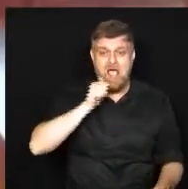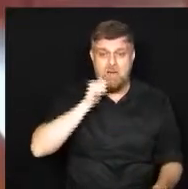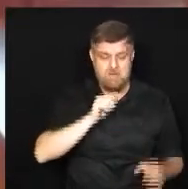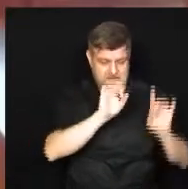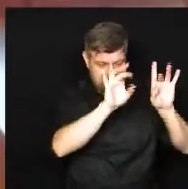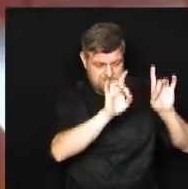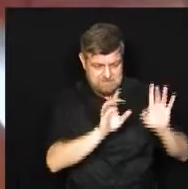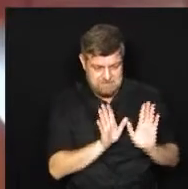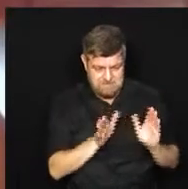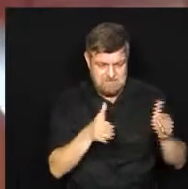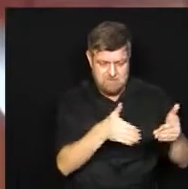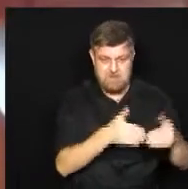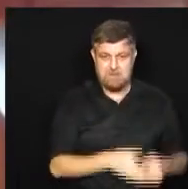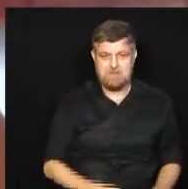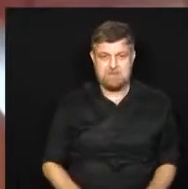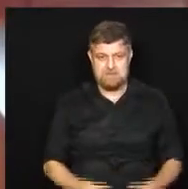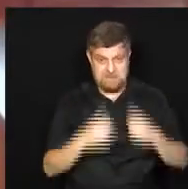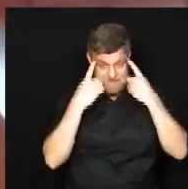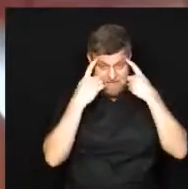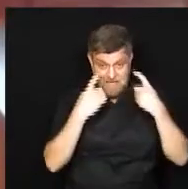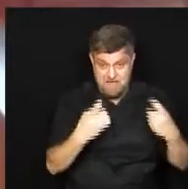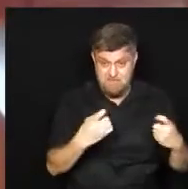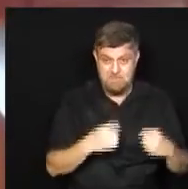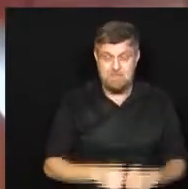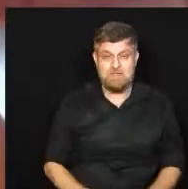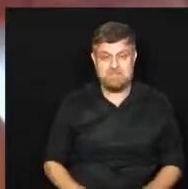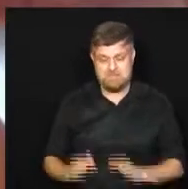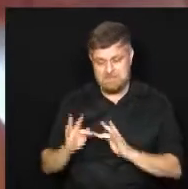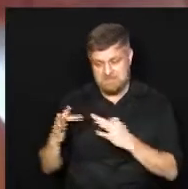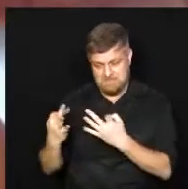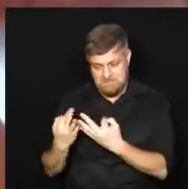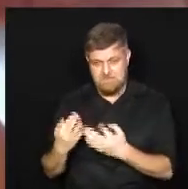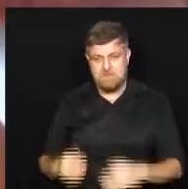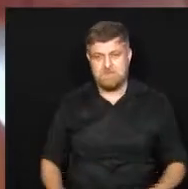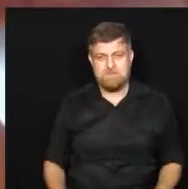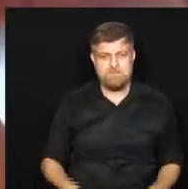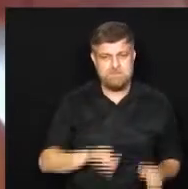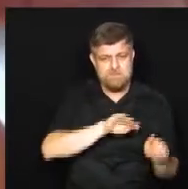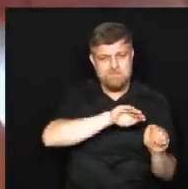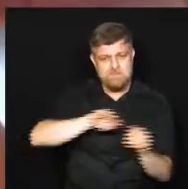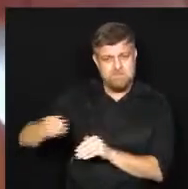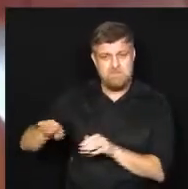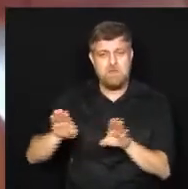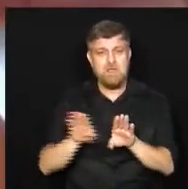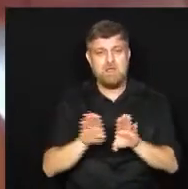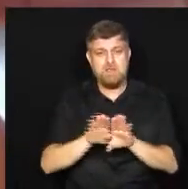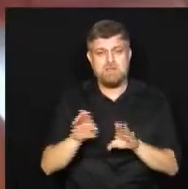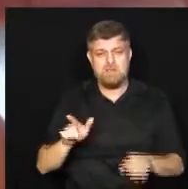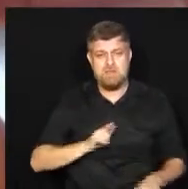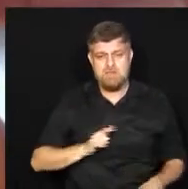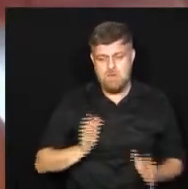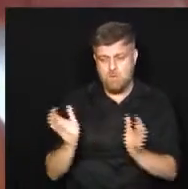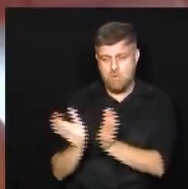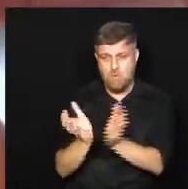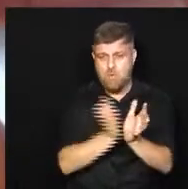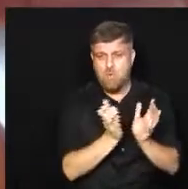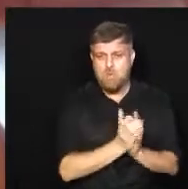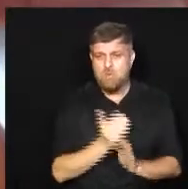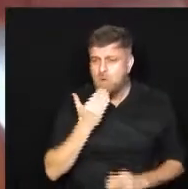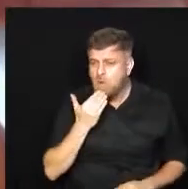e familiar. Uma outra situação que surgiu, uma demanda que foi apresentada, principalmente pelos movimentos,